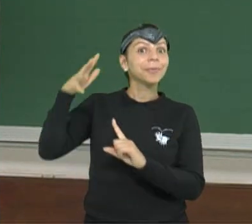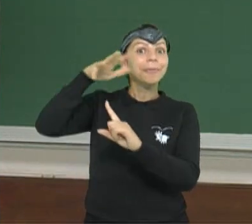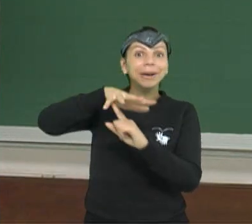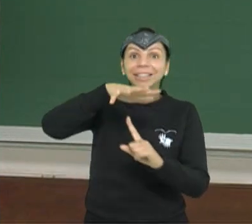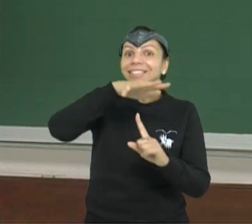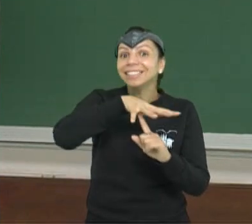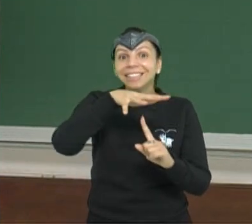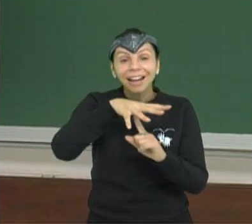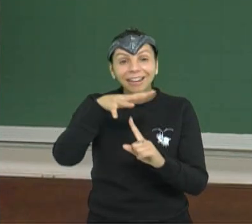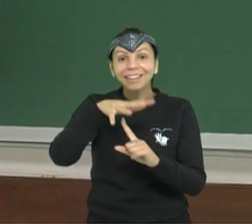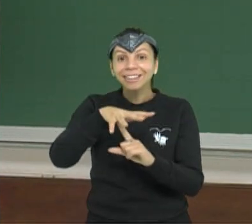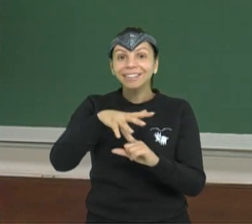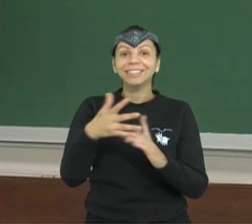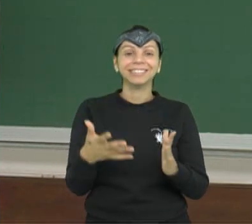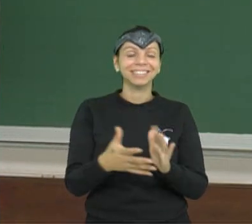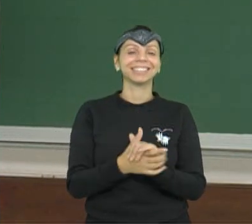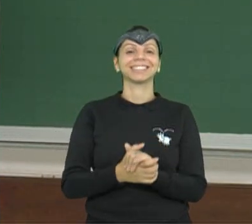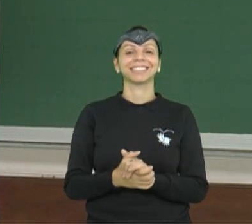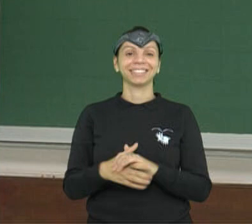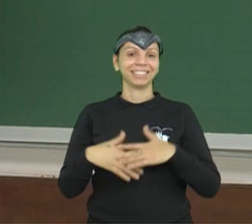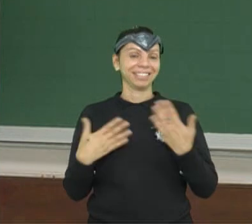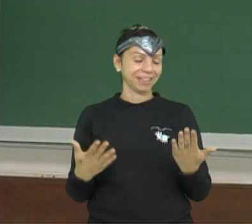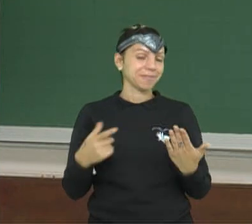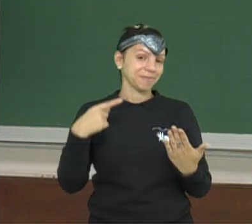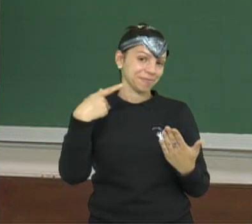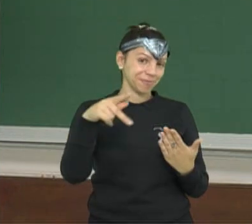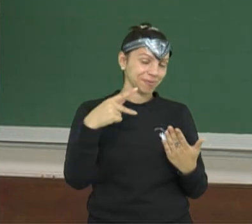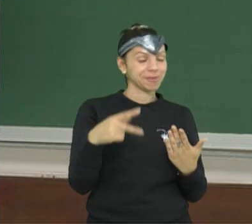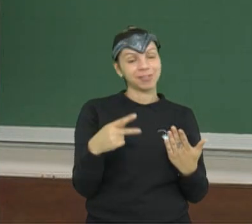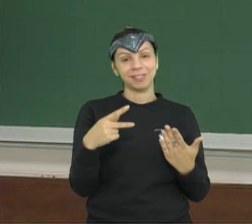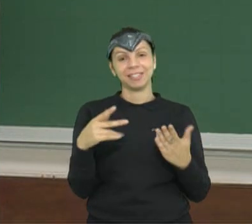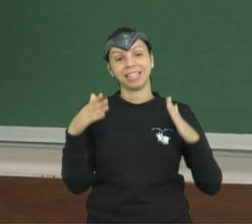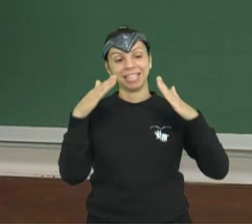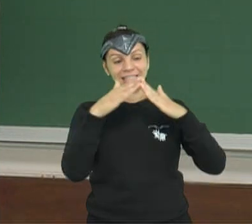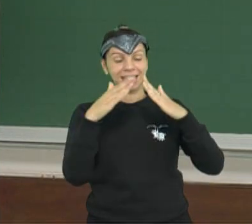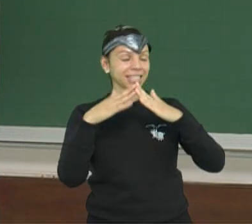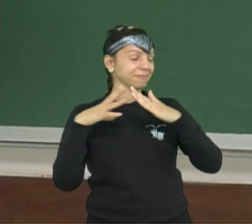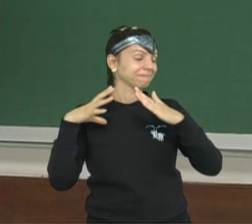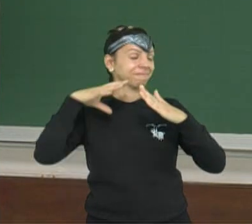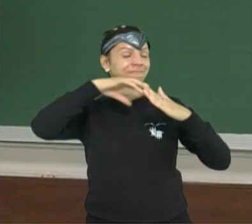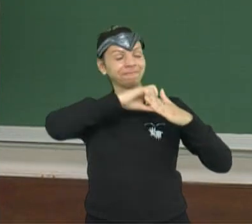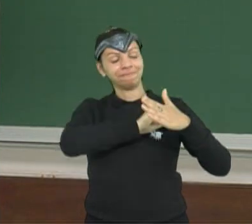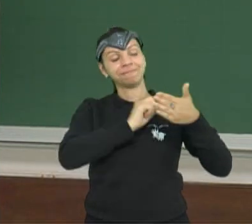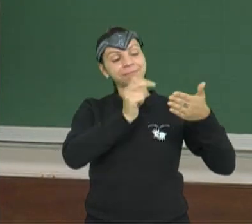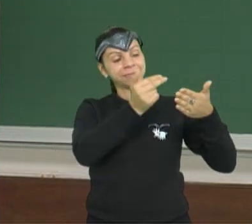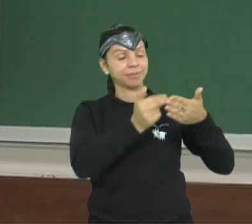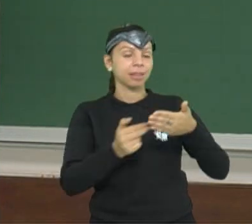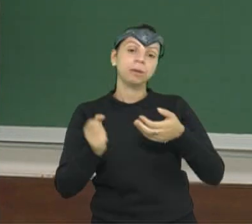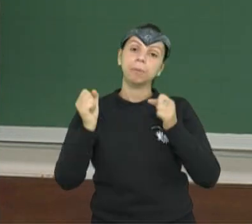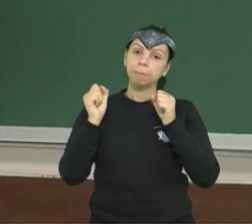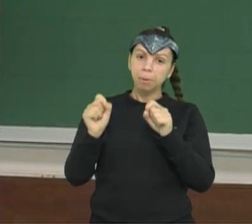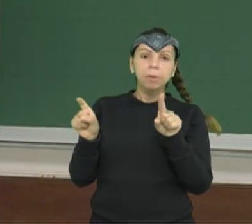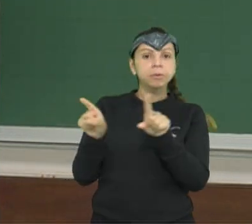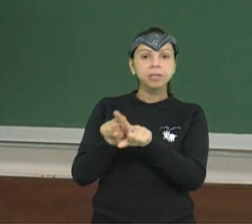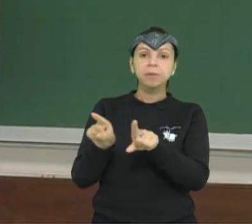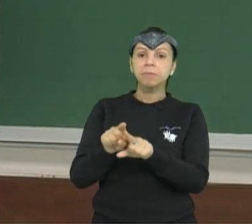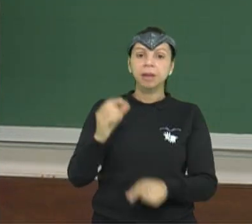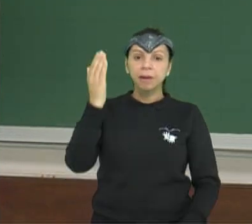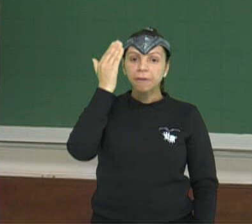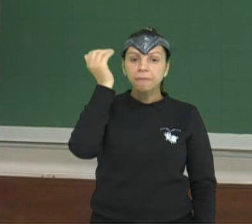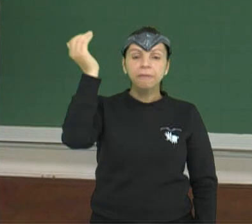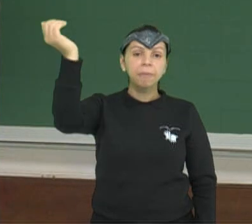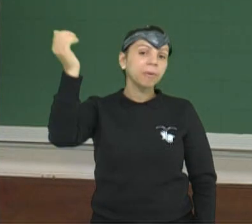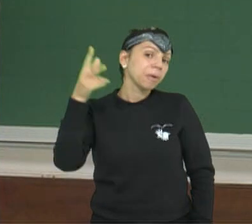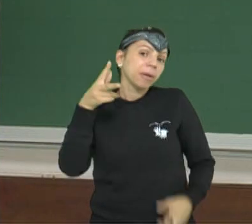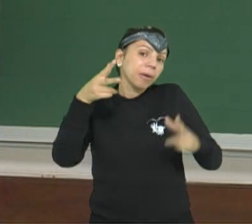terra. Então, isso quer dizer que você aí em casa que adora fazer história em quadrinhos, também pode fazer muito sucesso